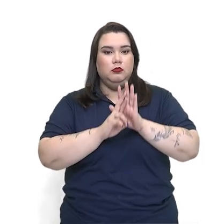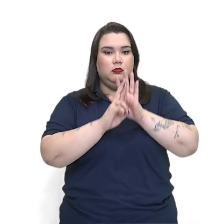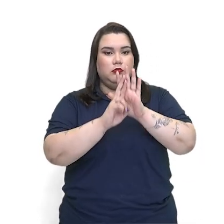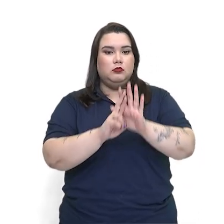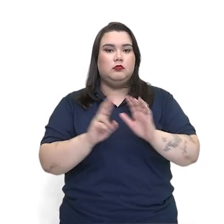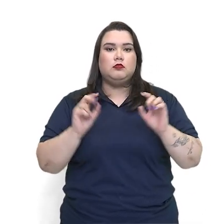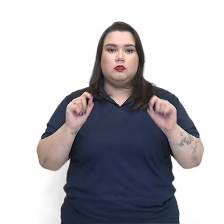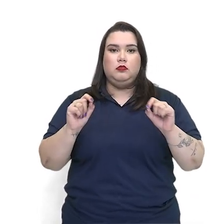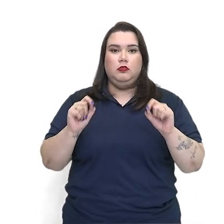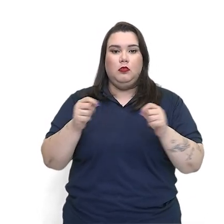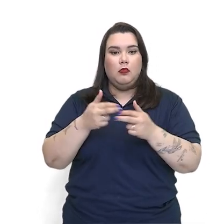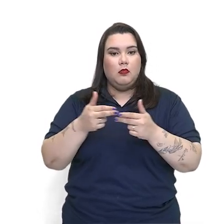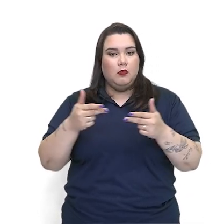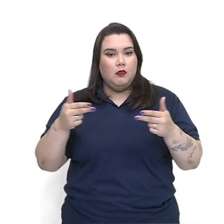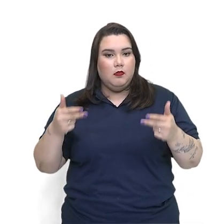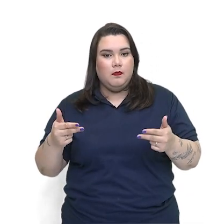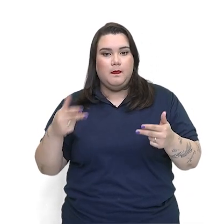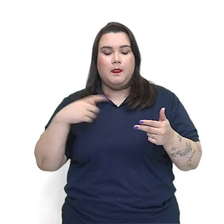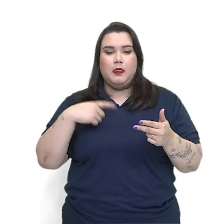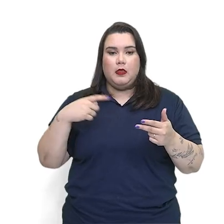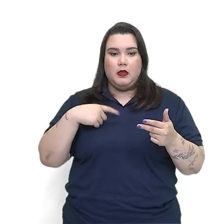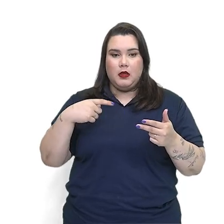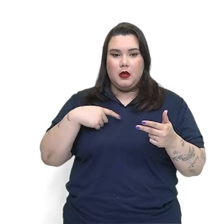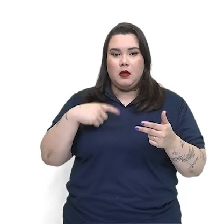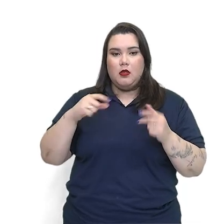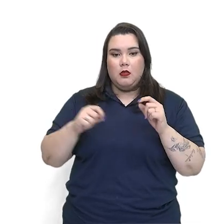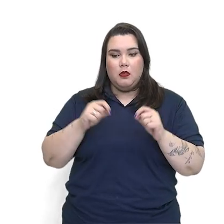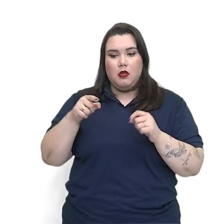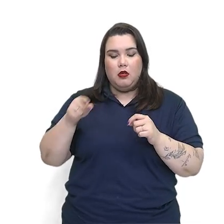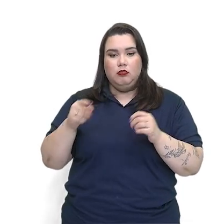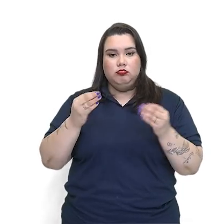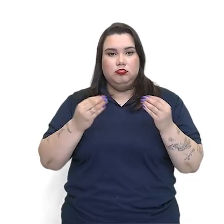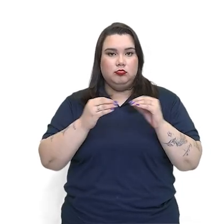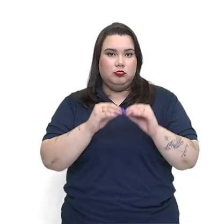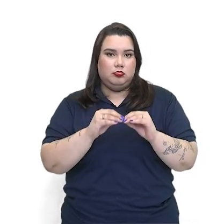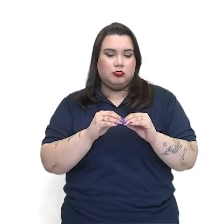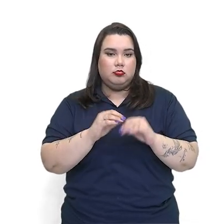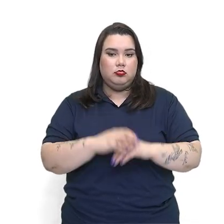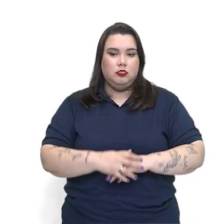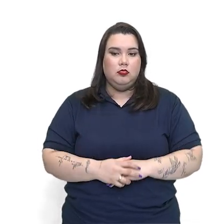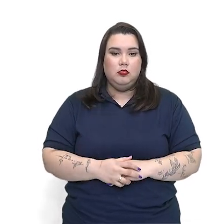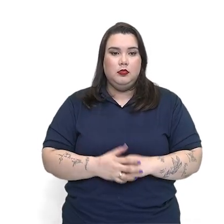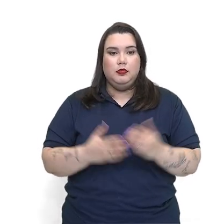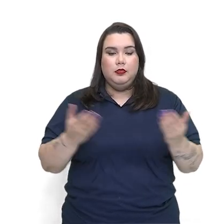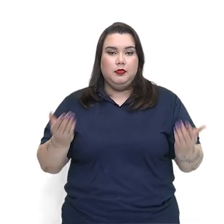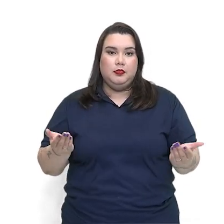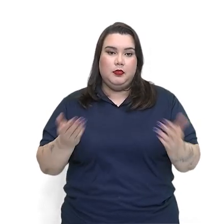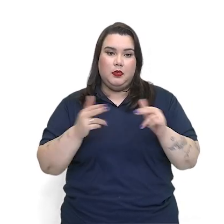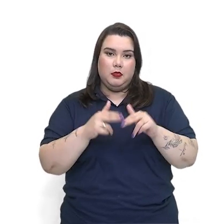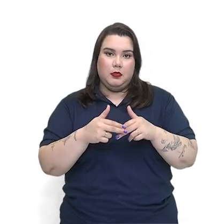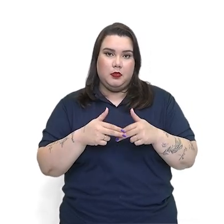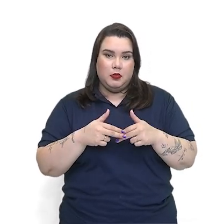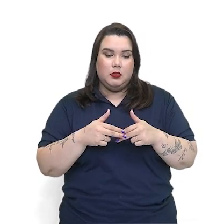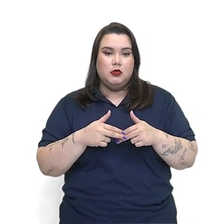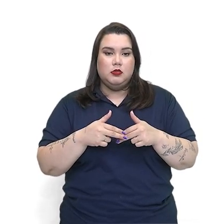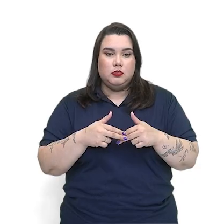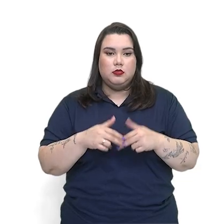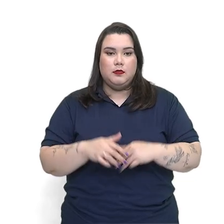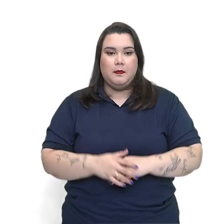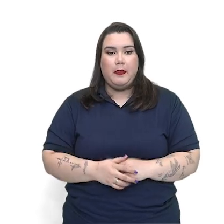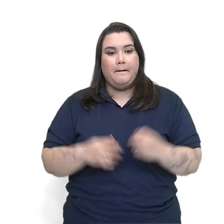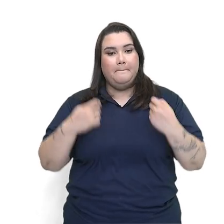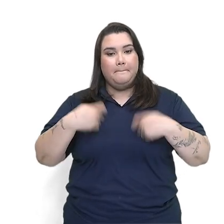representando algo como intuição. Beleza? Portanto, mas